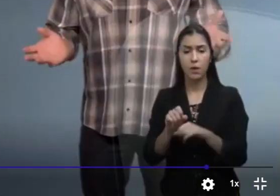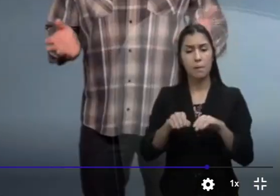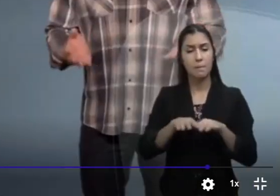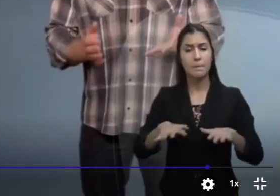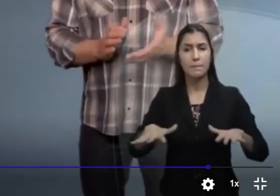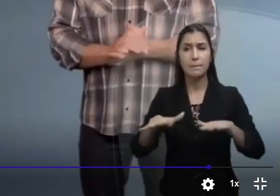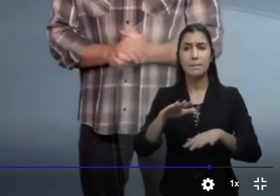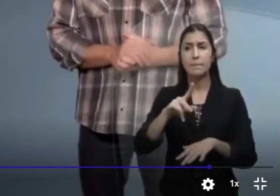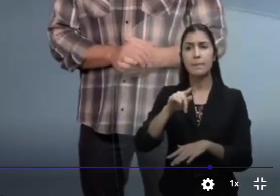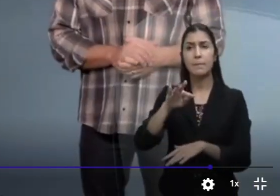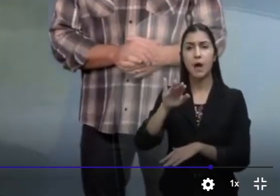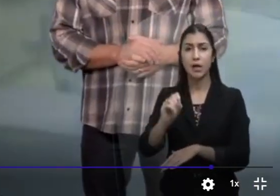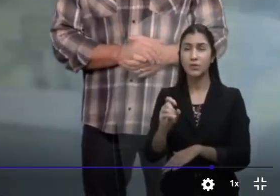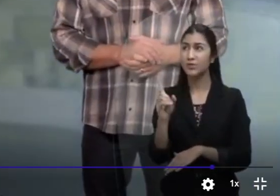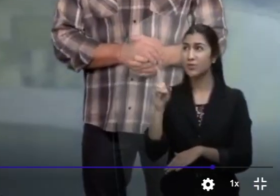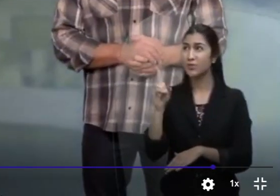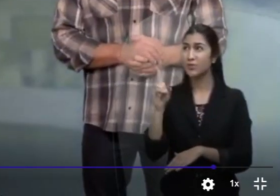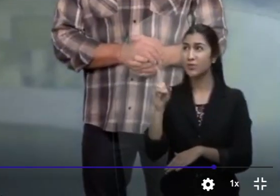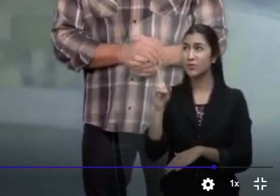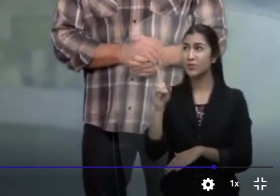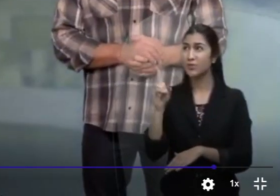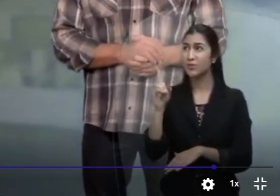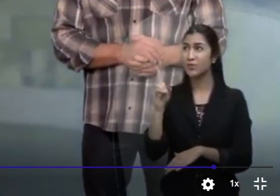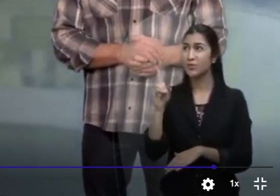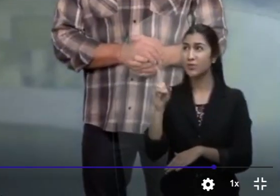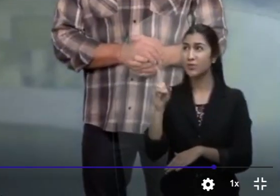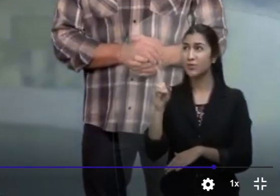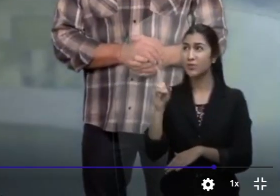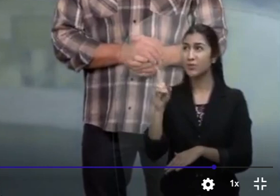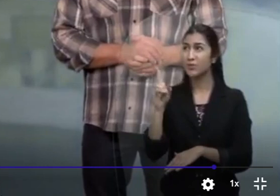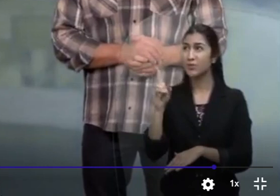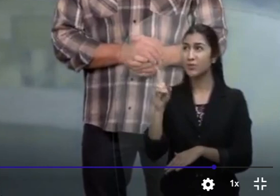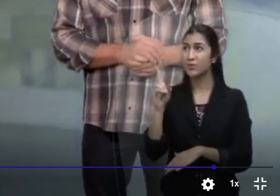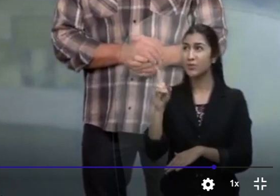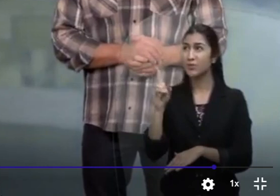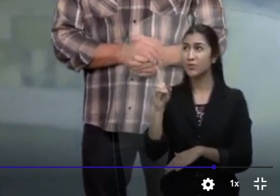Devido ao crescimento do país, a área da